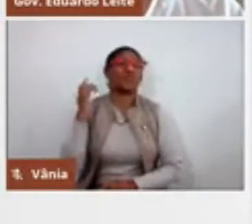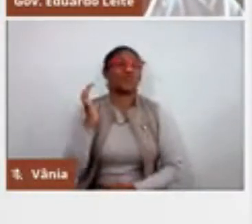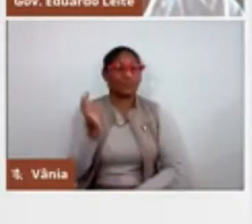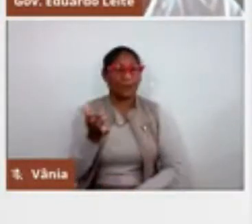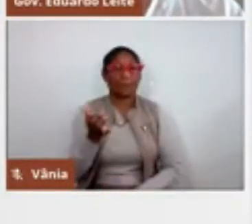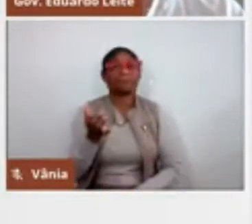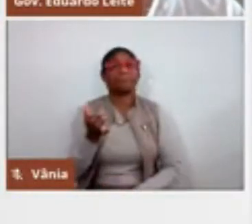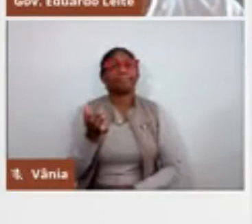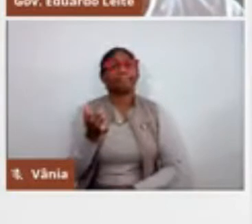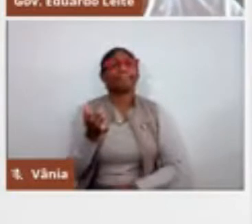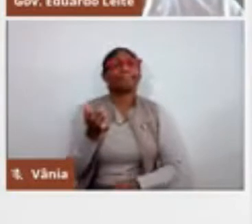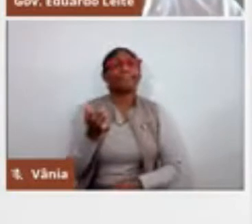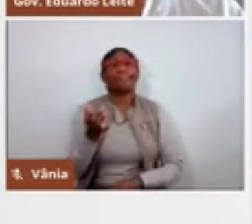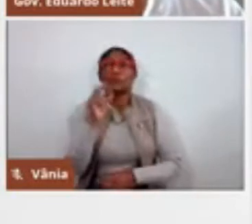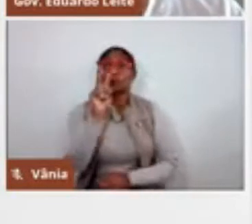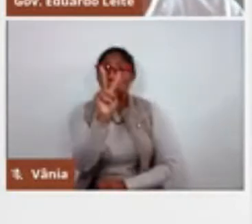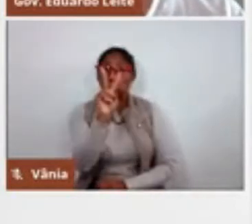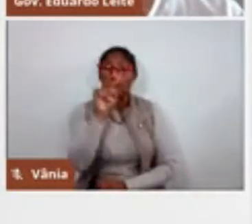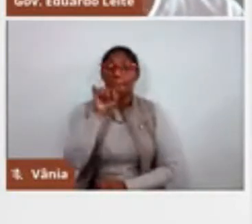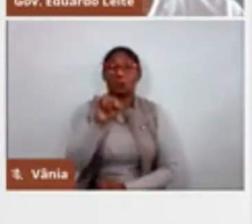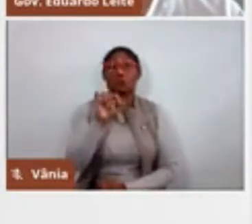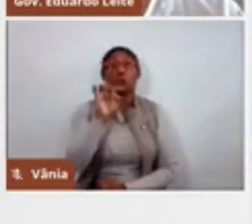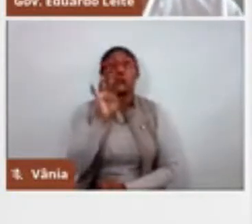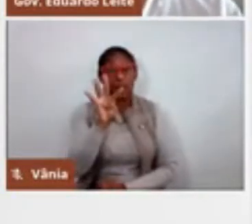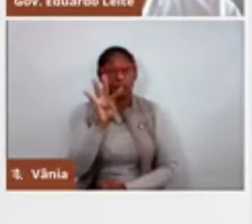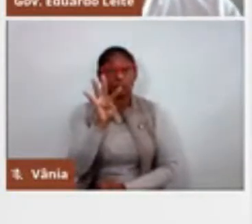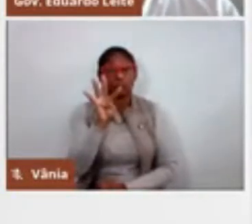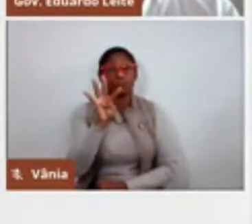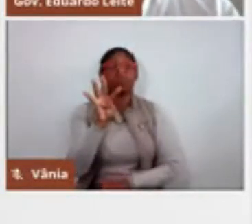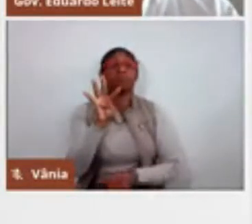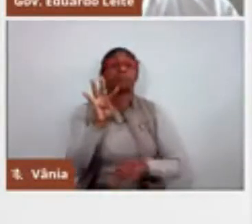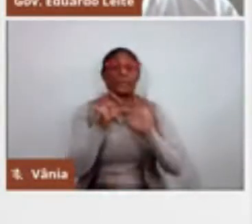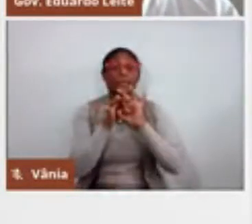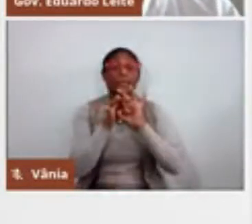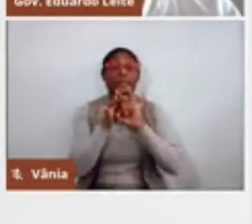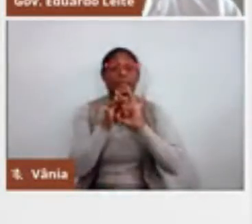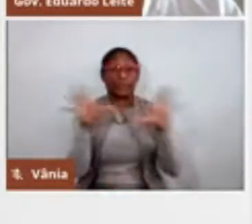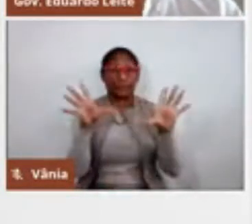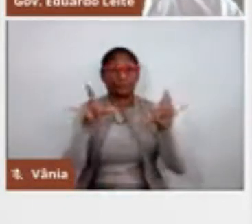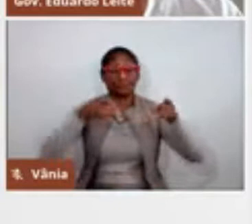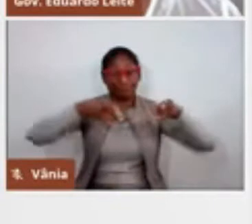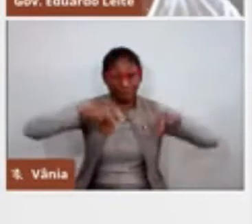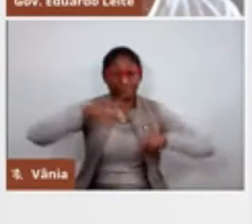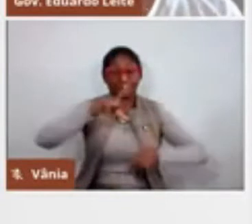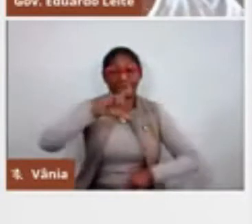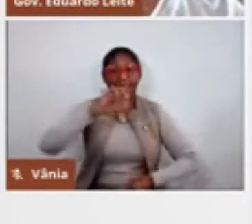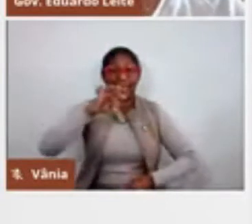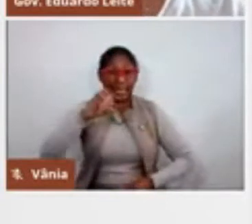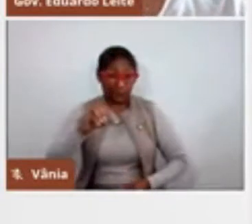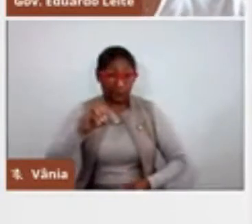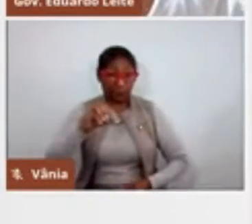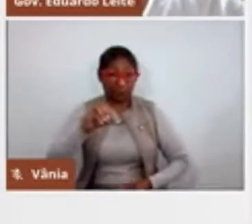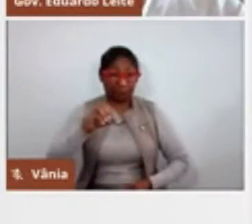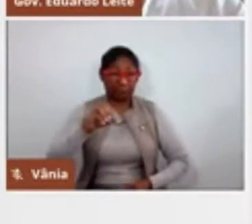uma situação de 2,4 leitos livres para cada leito que estava ocupado por coronavírus. Para quem